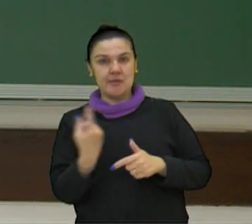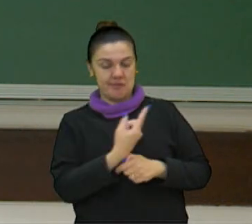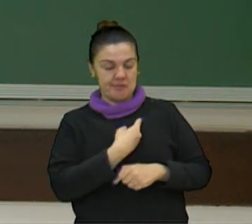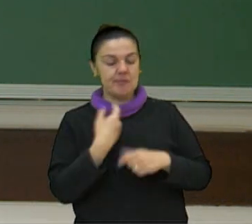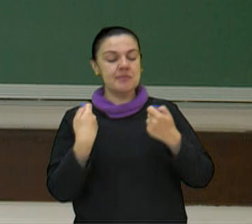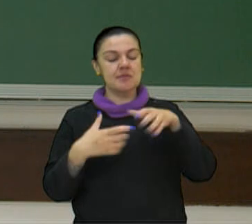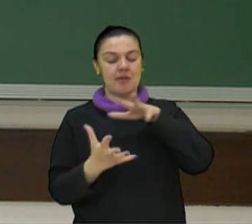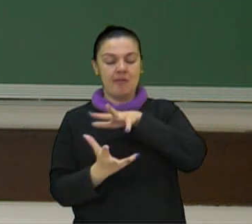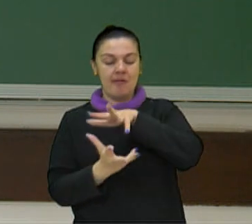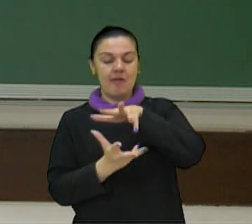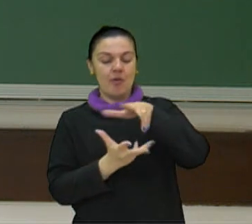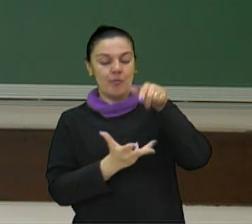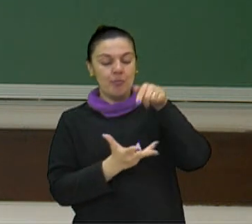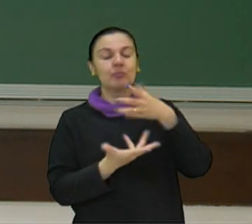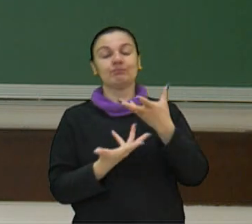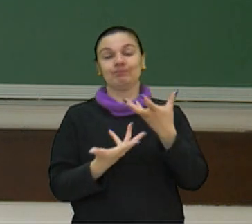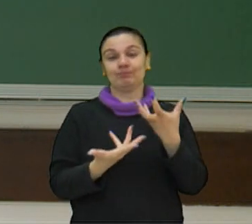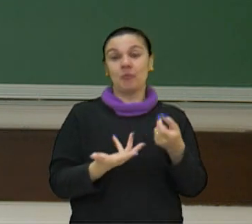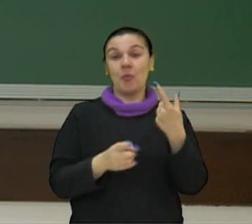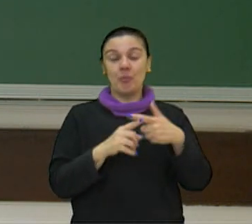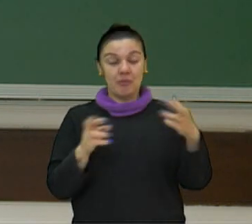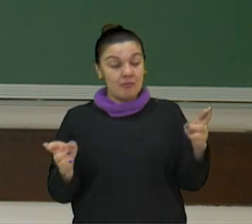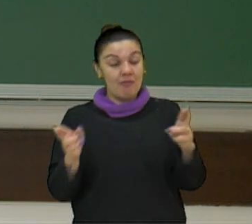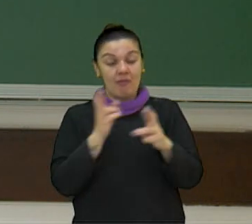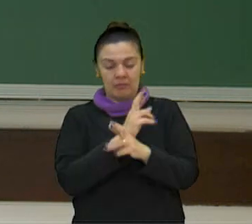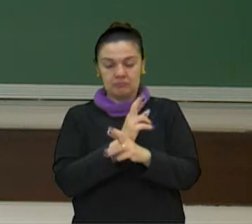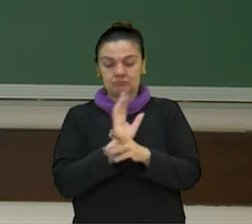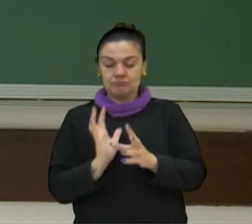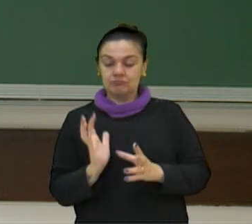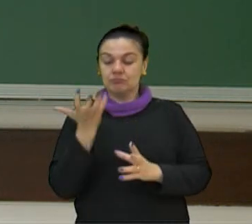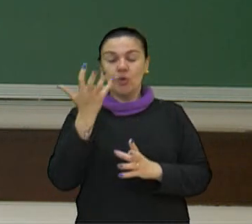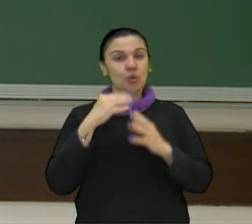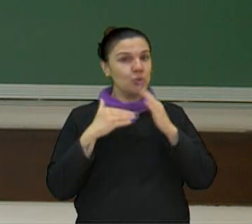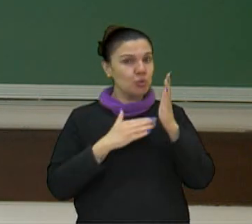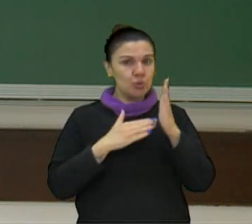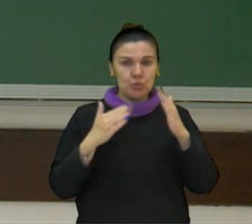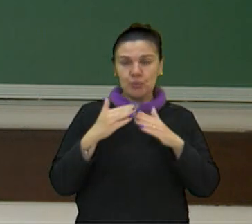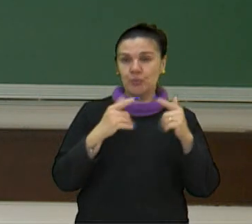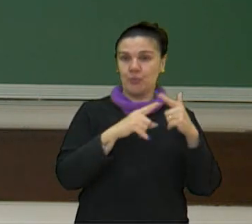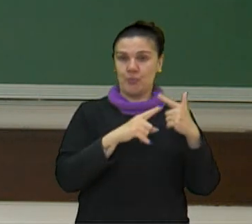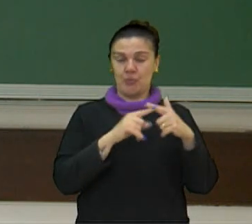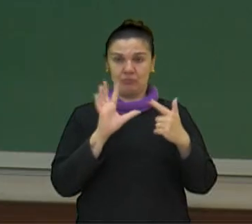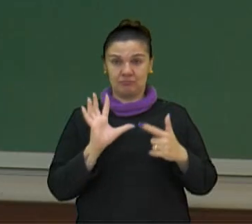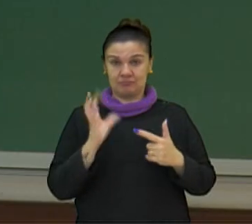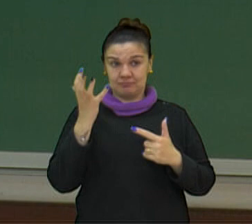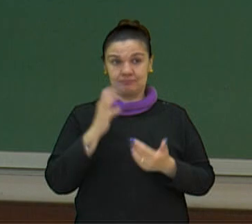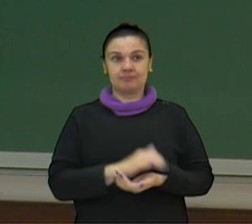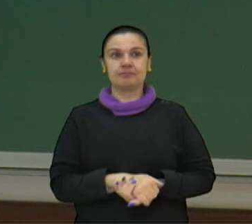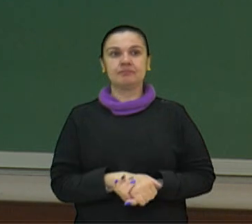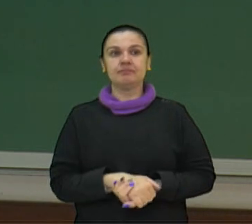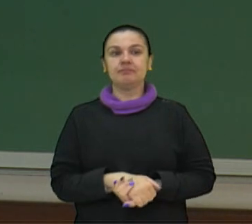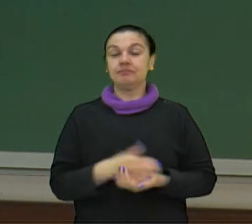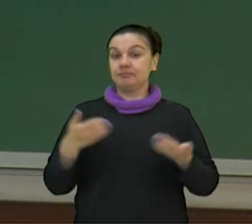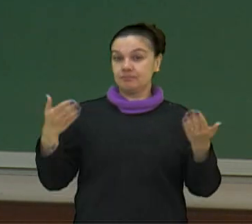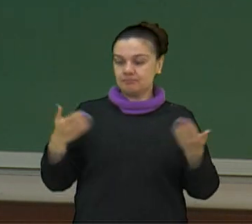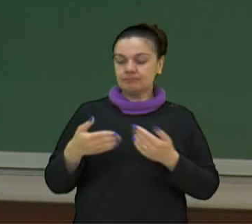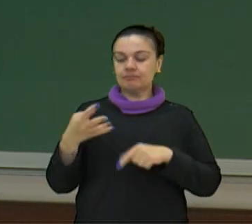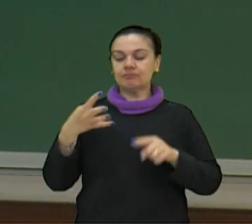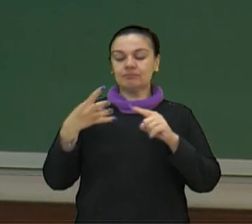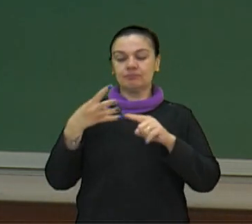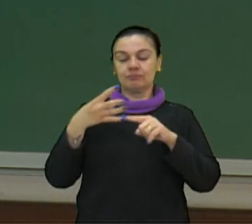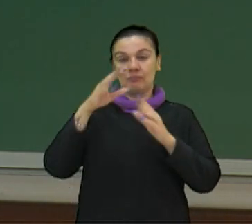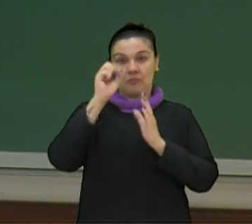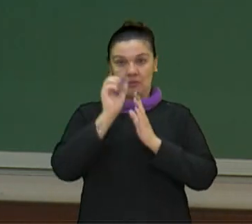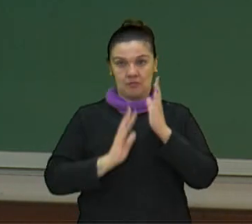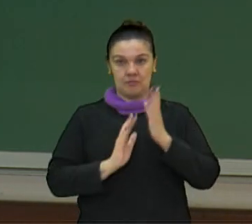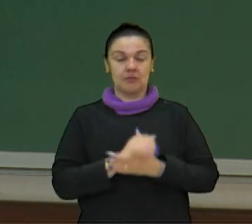ele é, porque o mundo existe numa relação causal. Tudo tem um porquê de ser, né? Agora o exercício